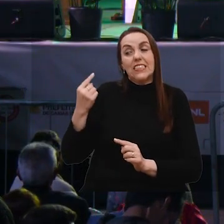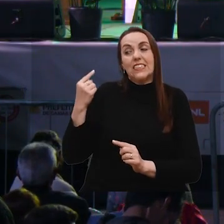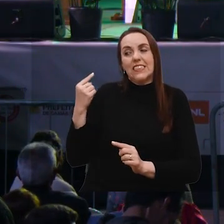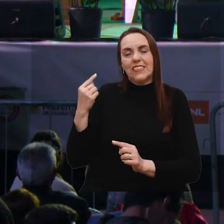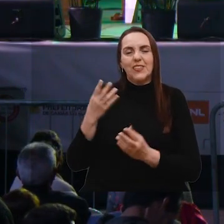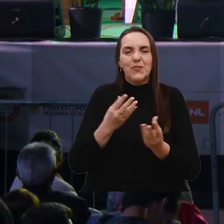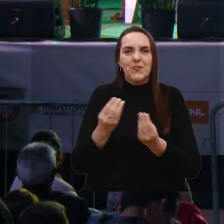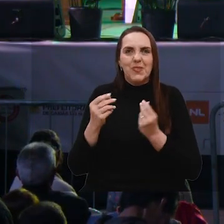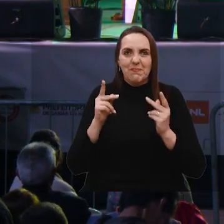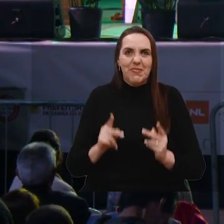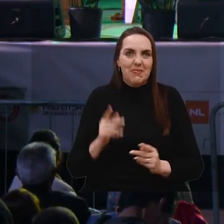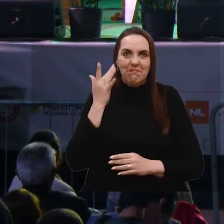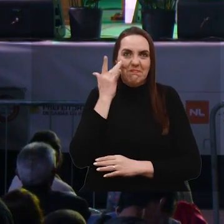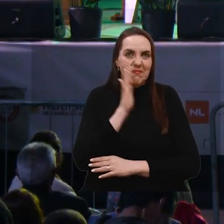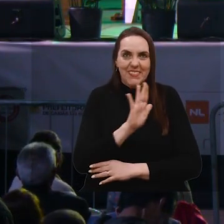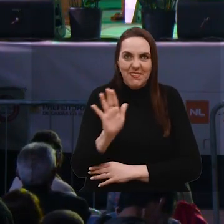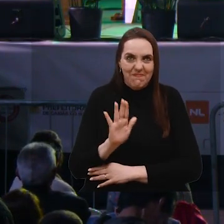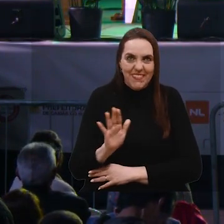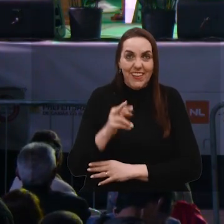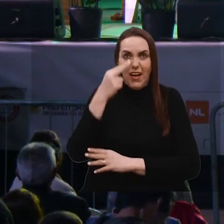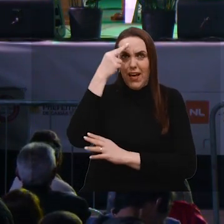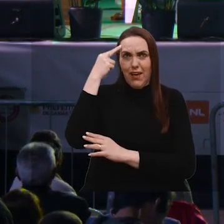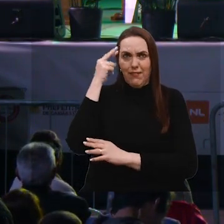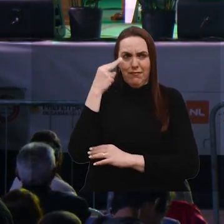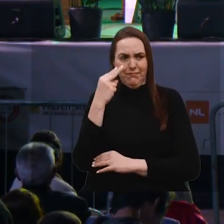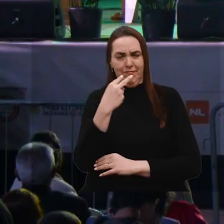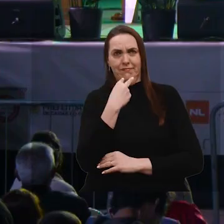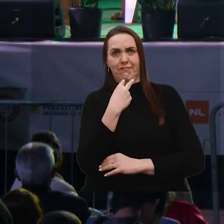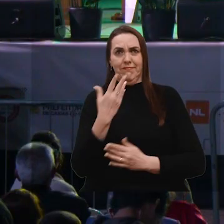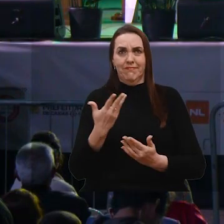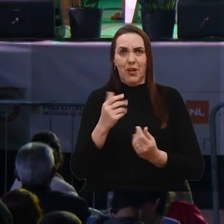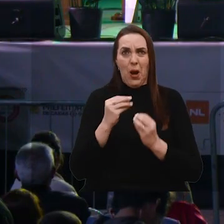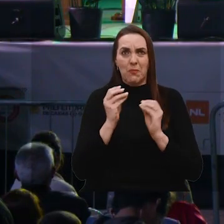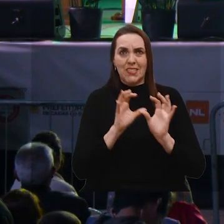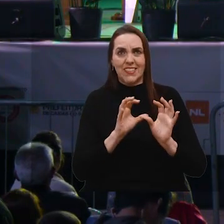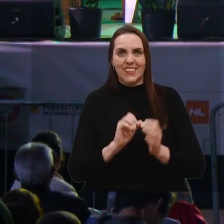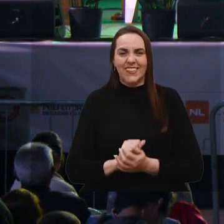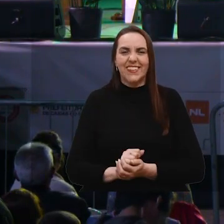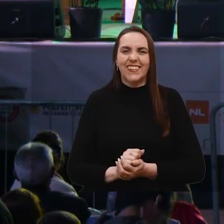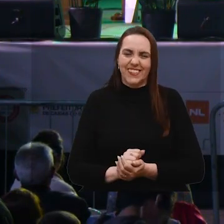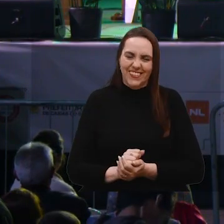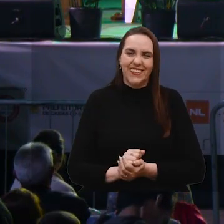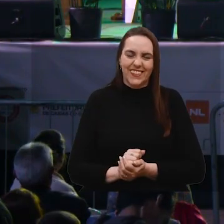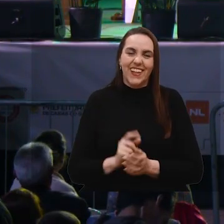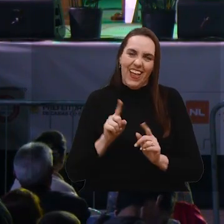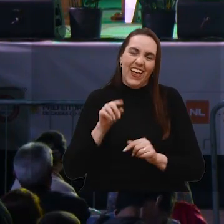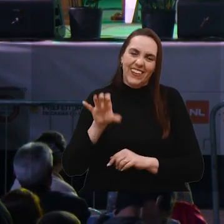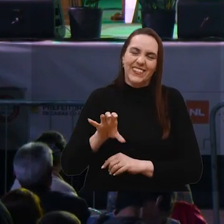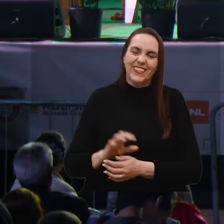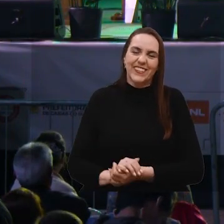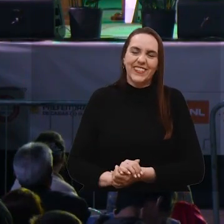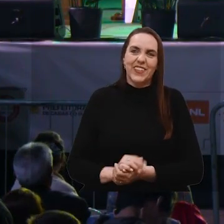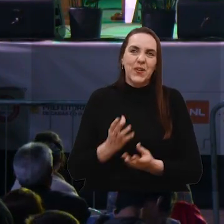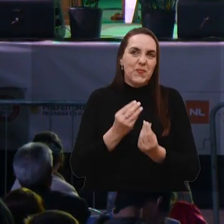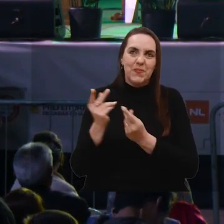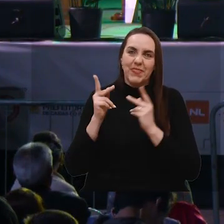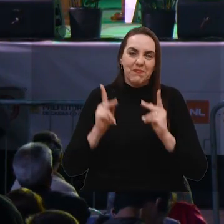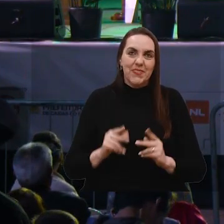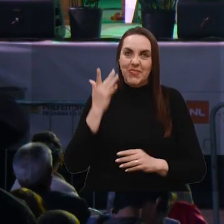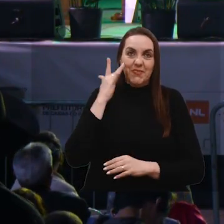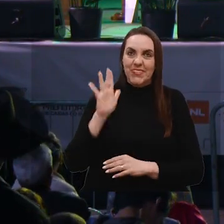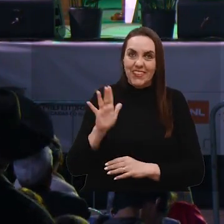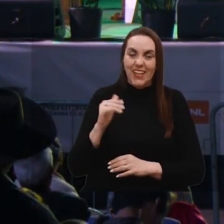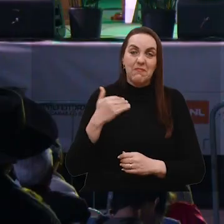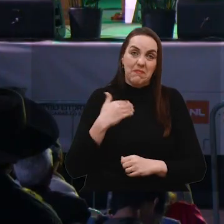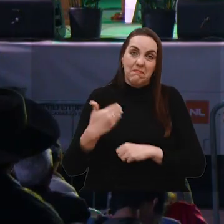1990, que muita gente nem sabia disso, o Rafael Bueno estava me olhando dizendo assim, como assim? E é